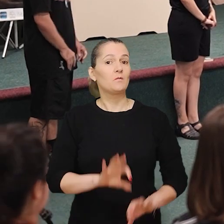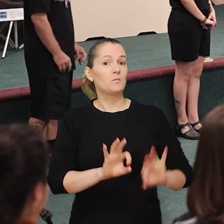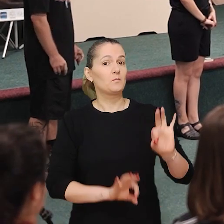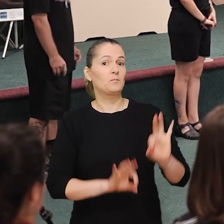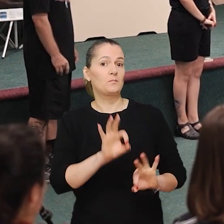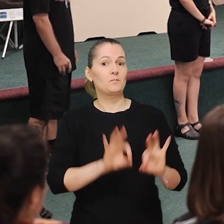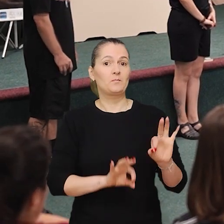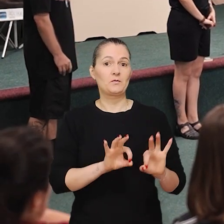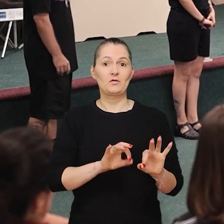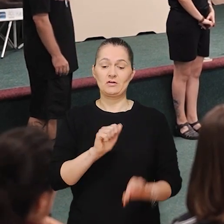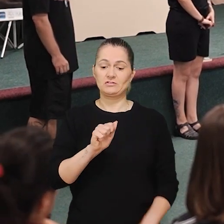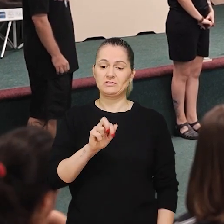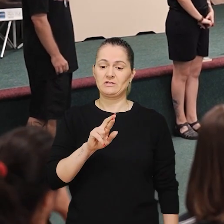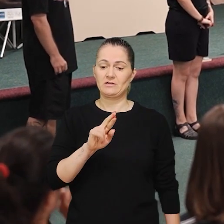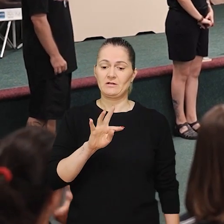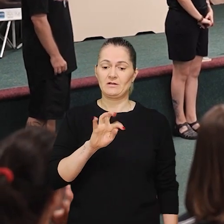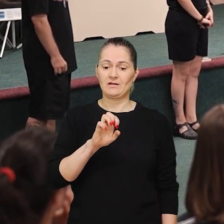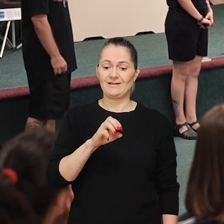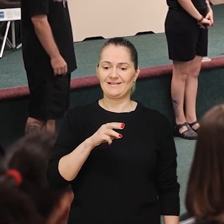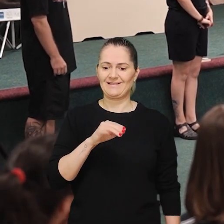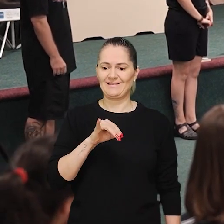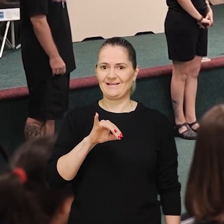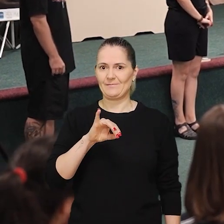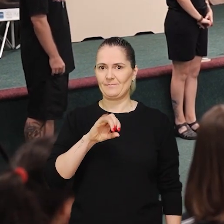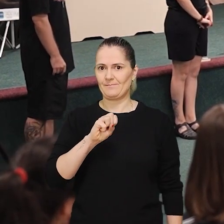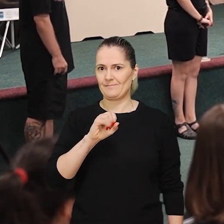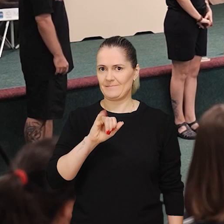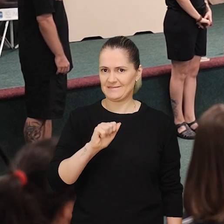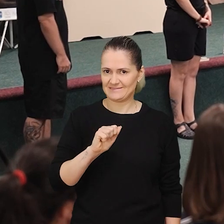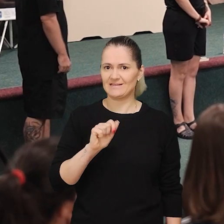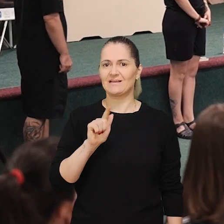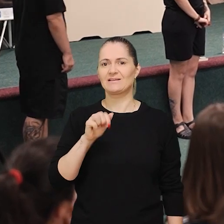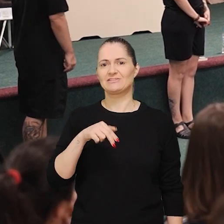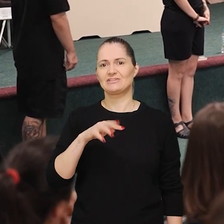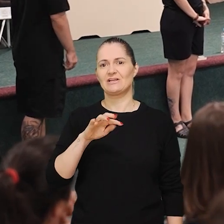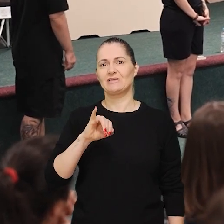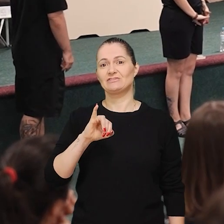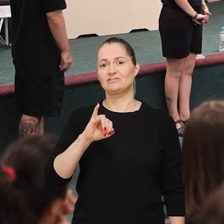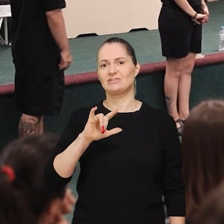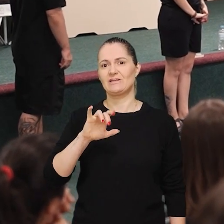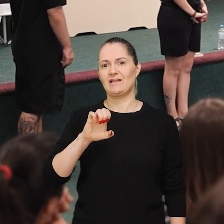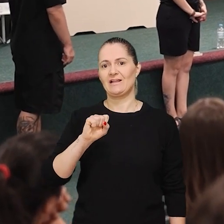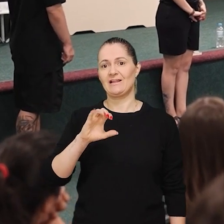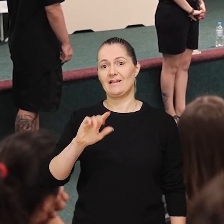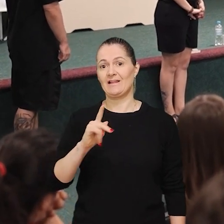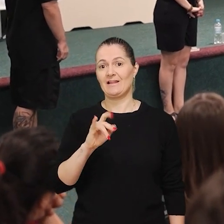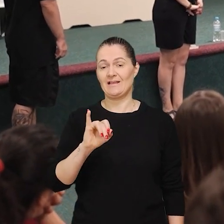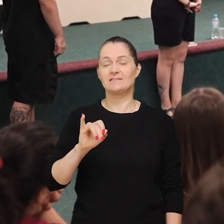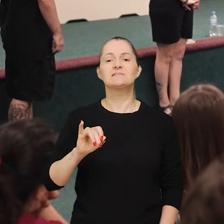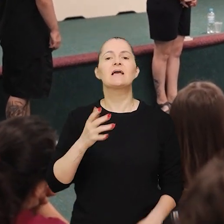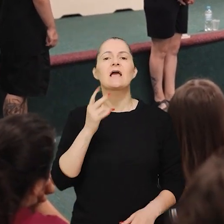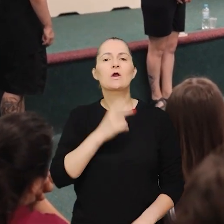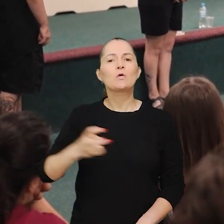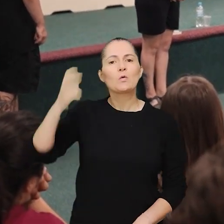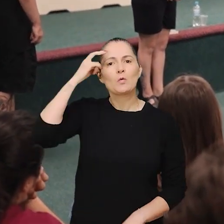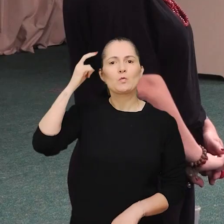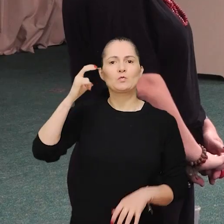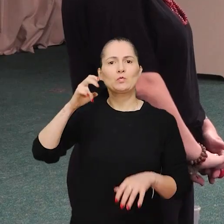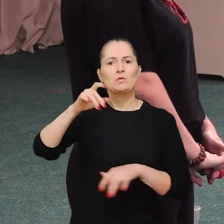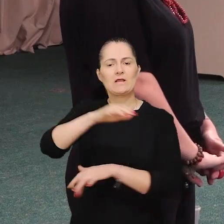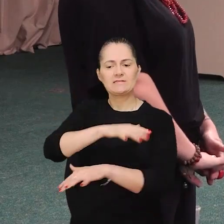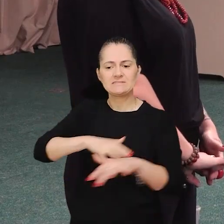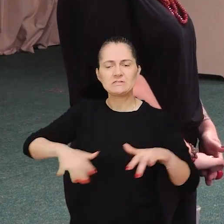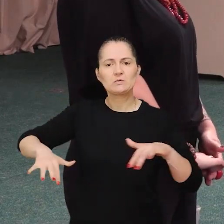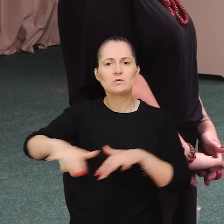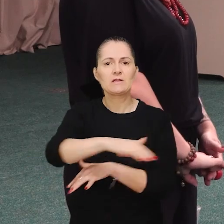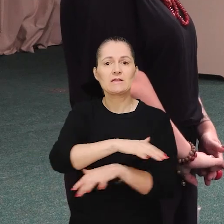o projeto Artemisia Gentileschi, Cultura em Circulação, é um projeto financiado pelo Fundo Municipal